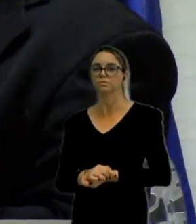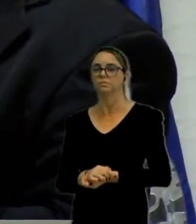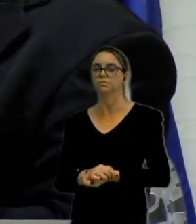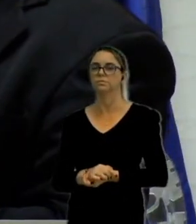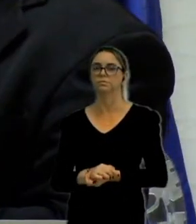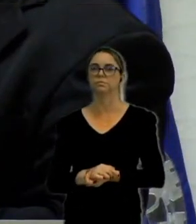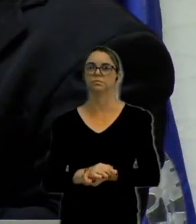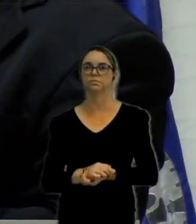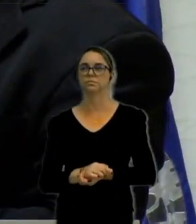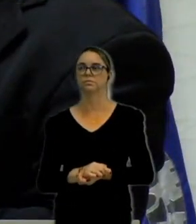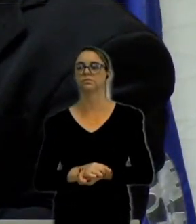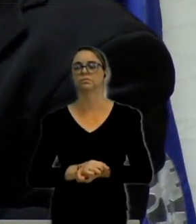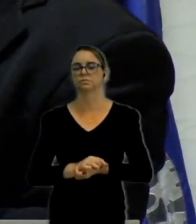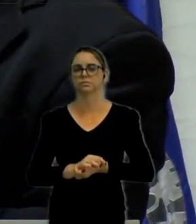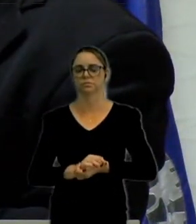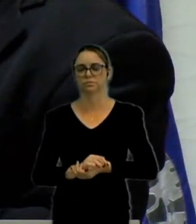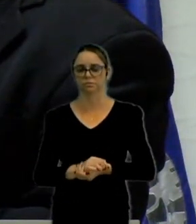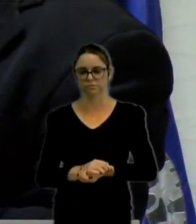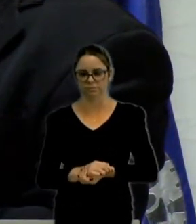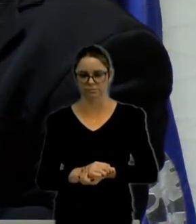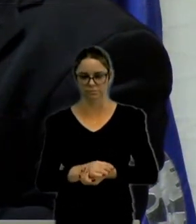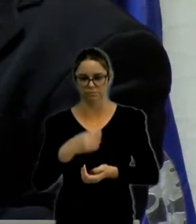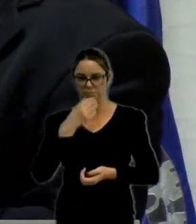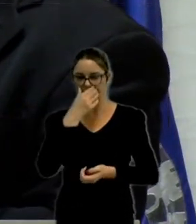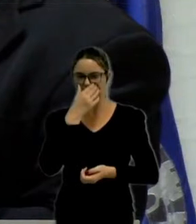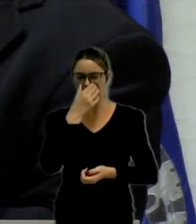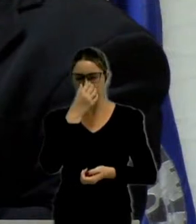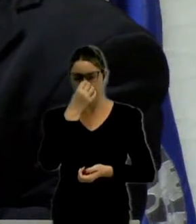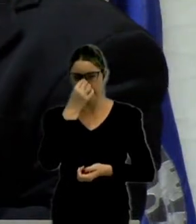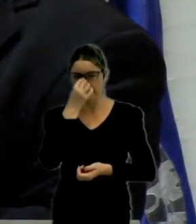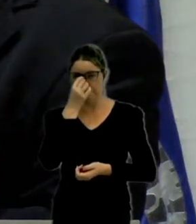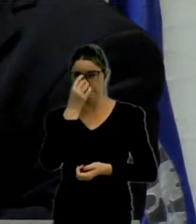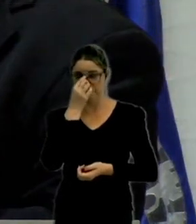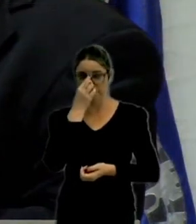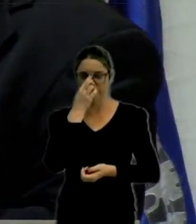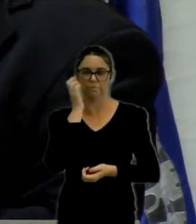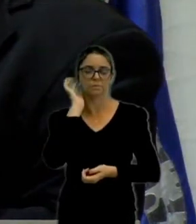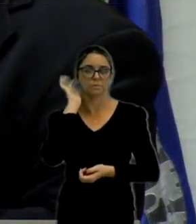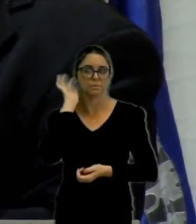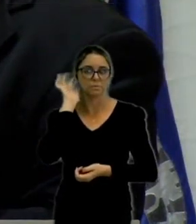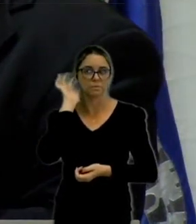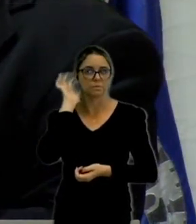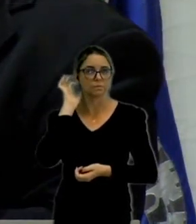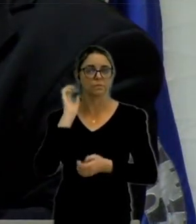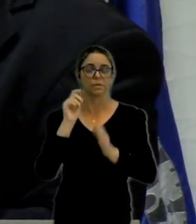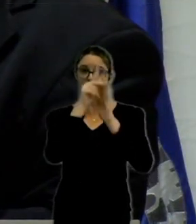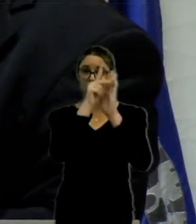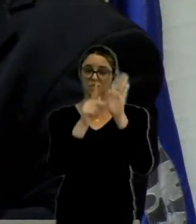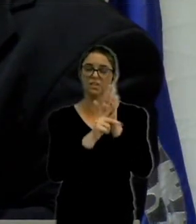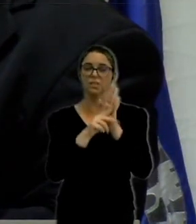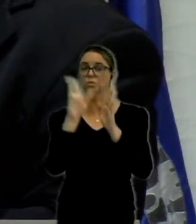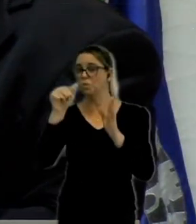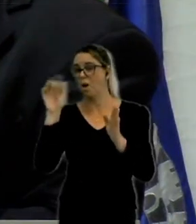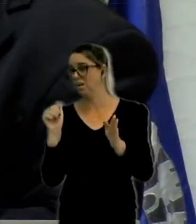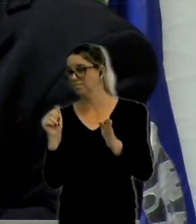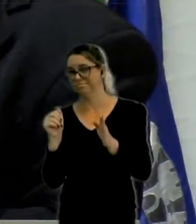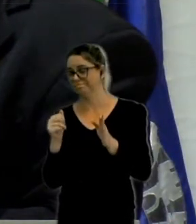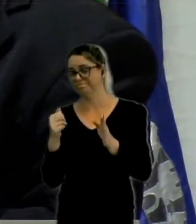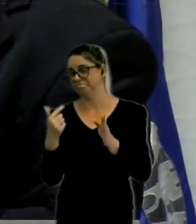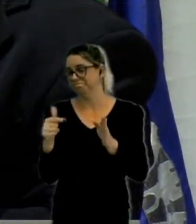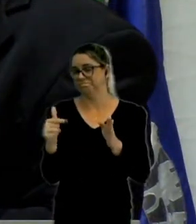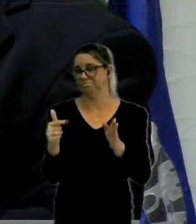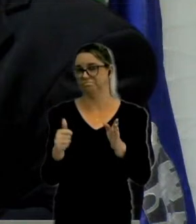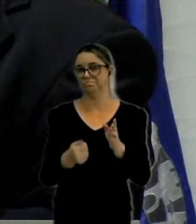turno. Aí prega os turnos e vai passar por ali. Nunca teve um projeto.